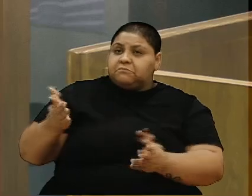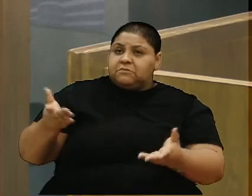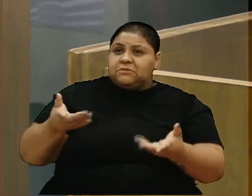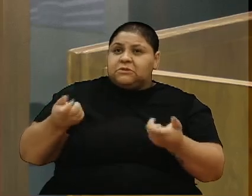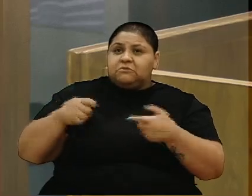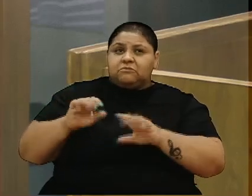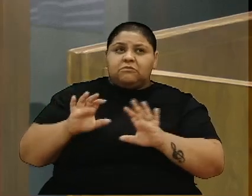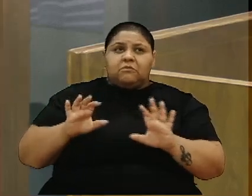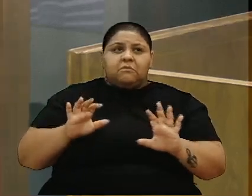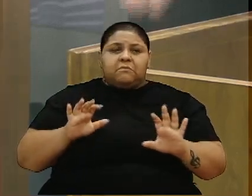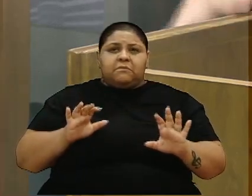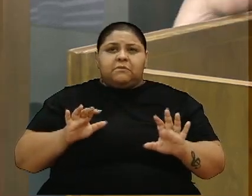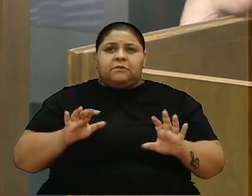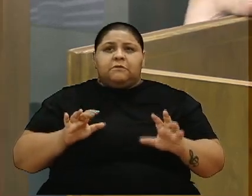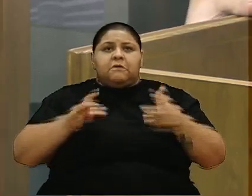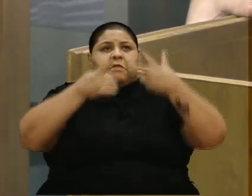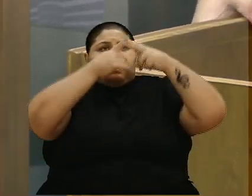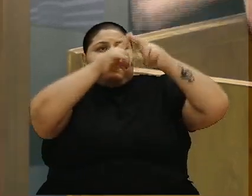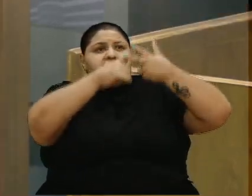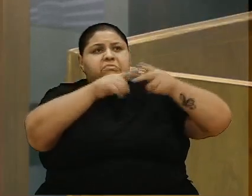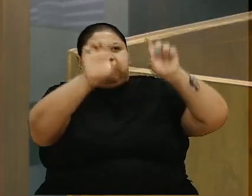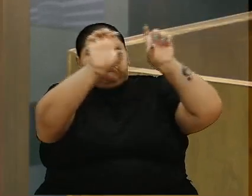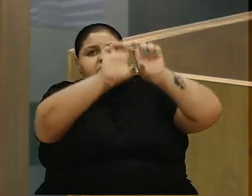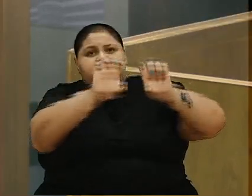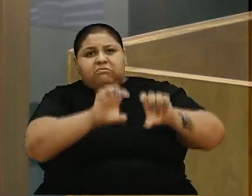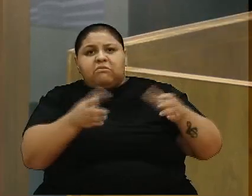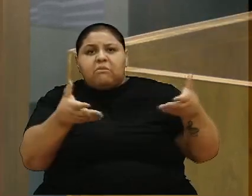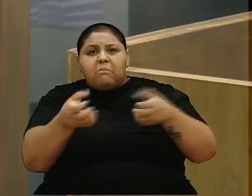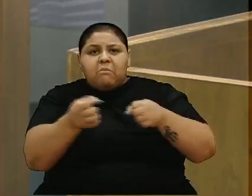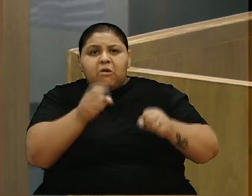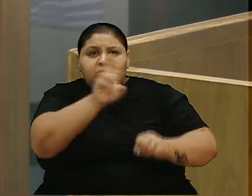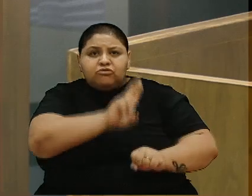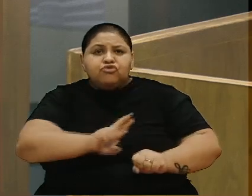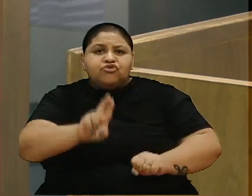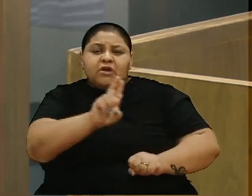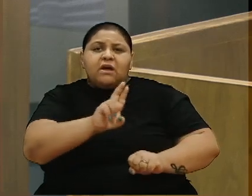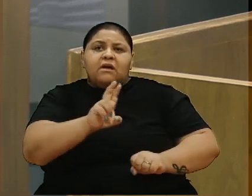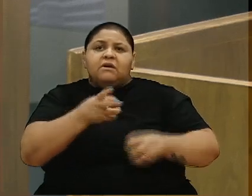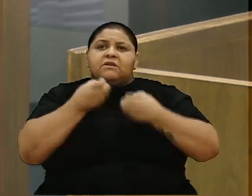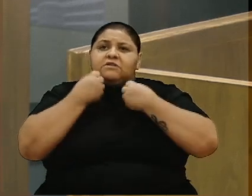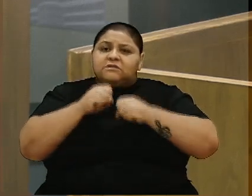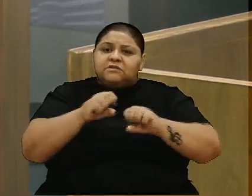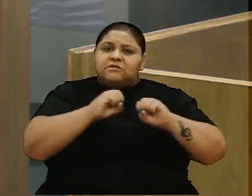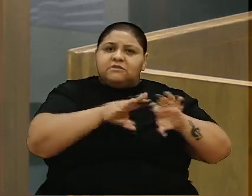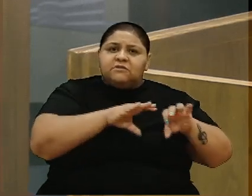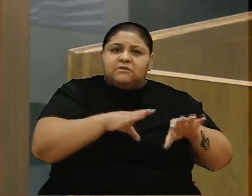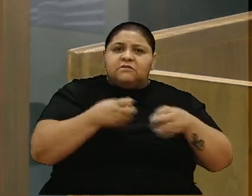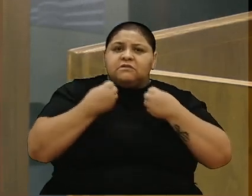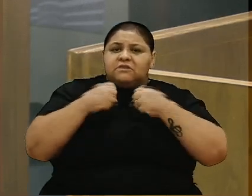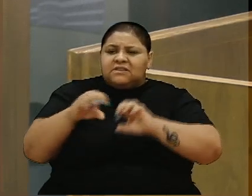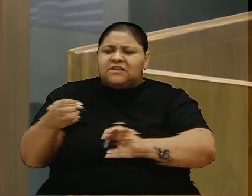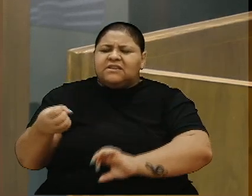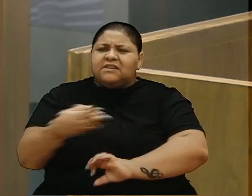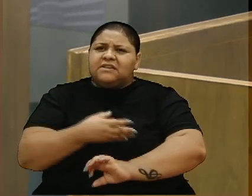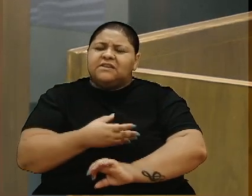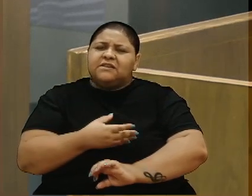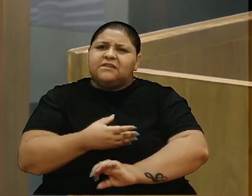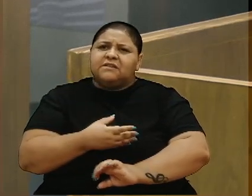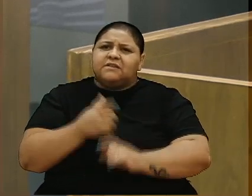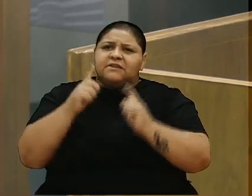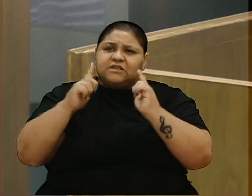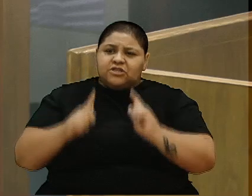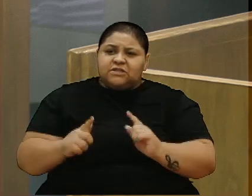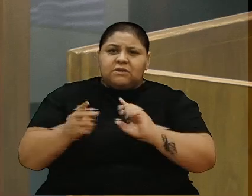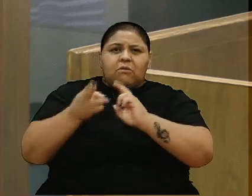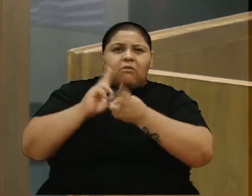precisa de mega estruturação, que já pode receber a Secretaria da Educação, essa Secretaria nova de Gestão